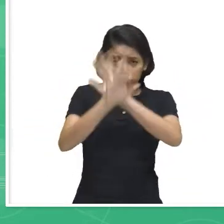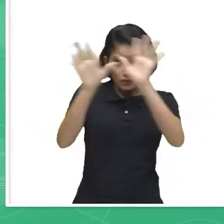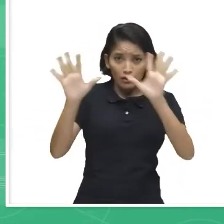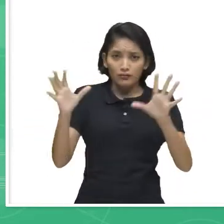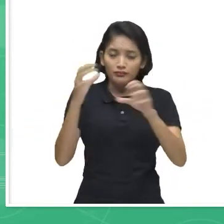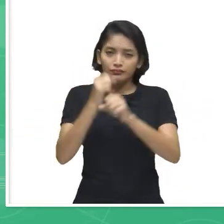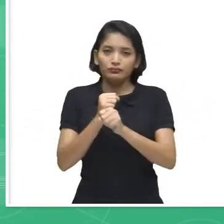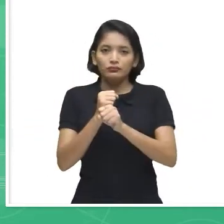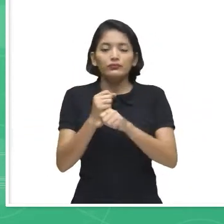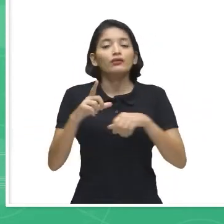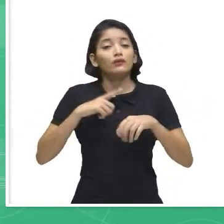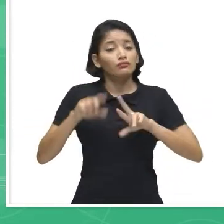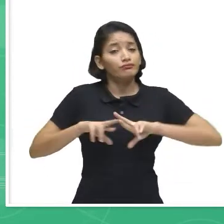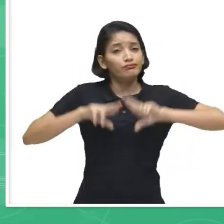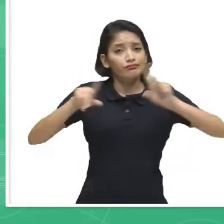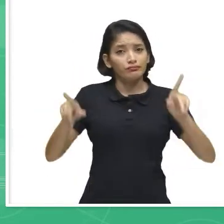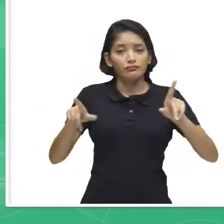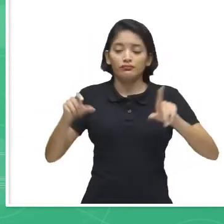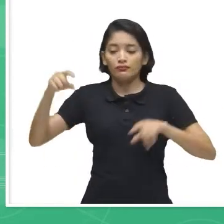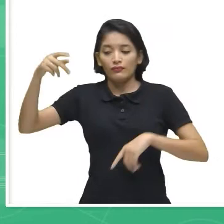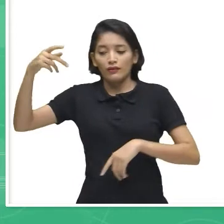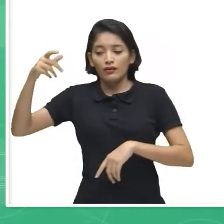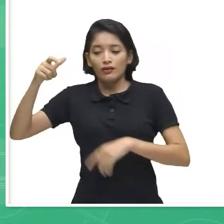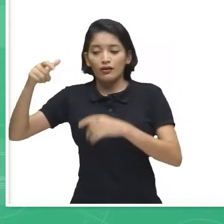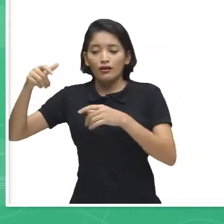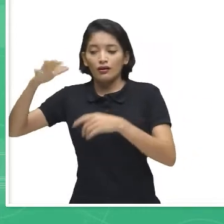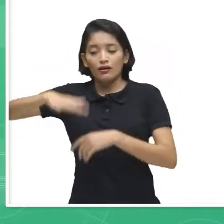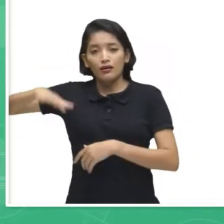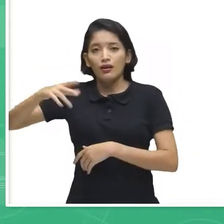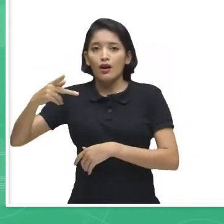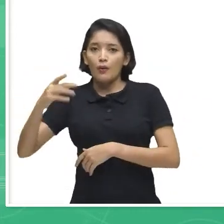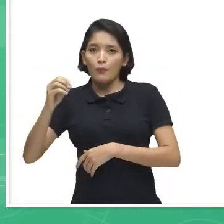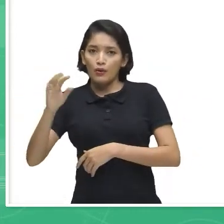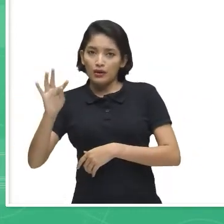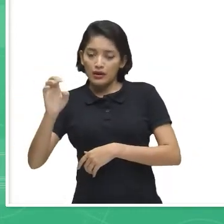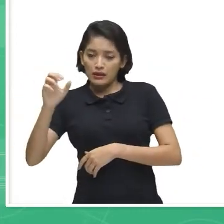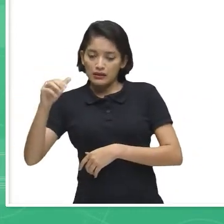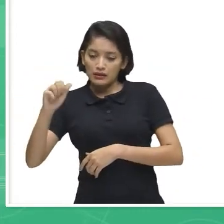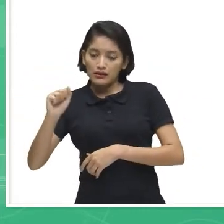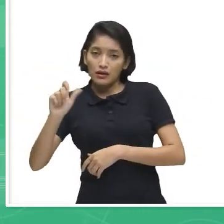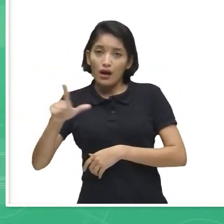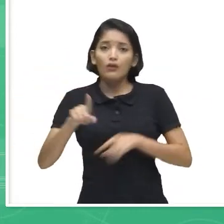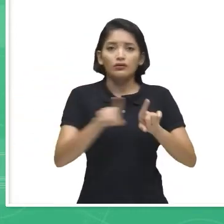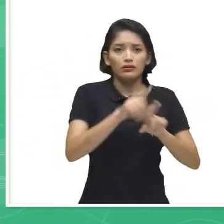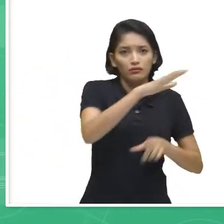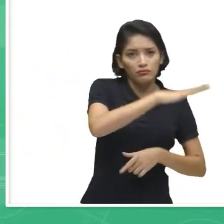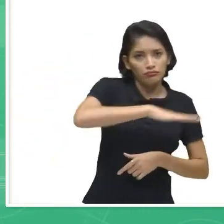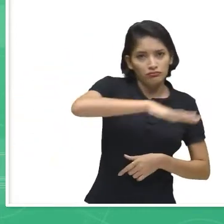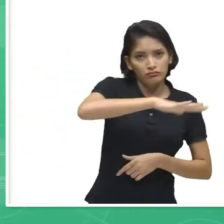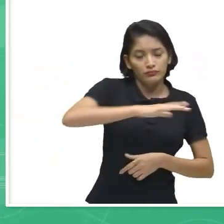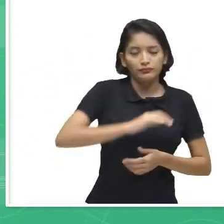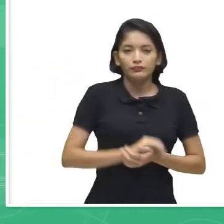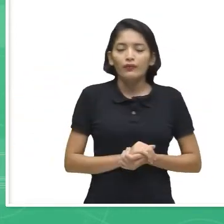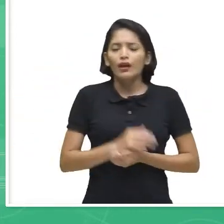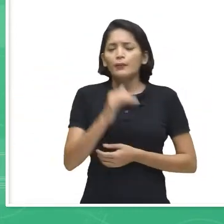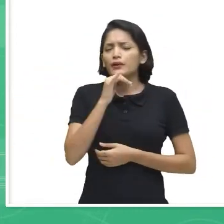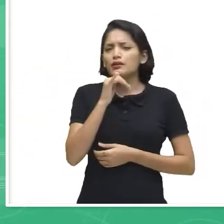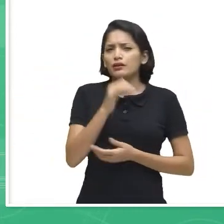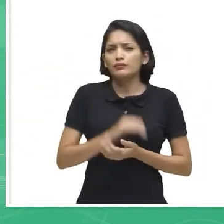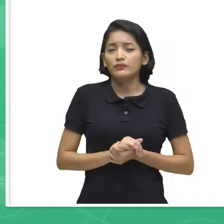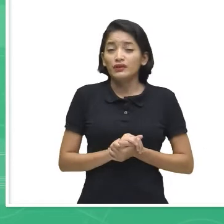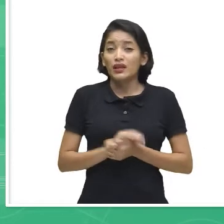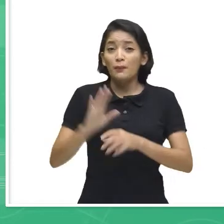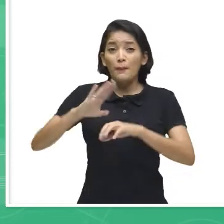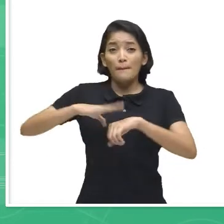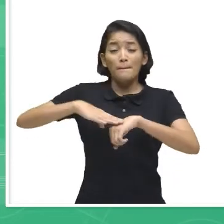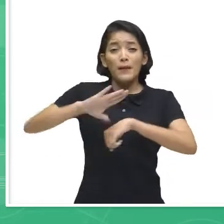as diferenças entre potencial elétrico e o campo elétrico. Mas aí eu te pergunto, quando eu tenho mais de uma